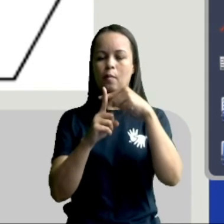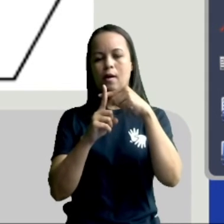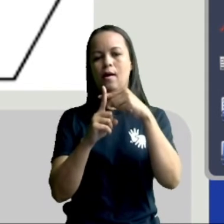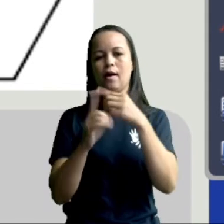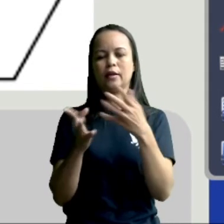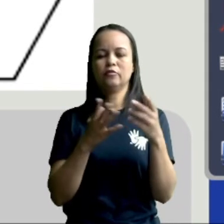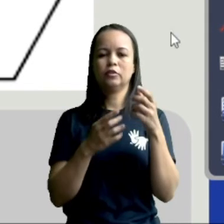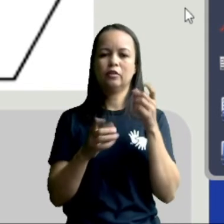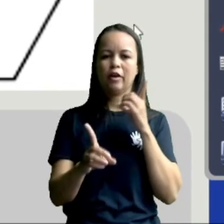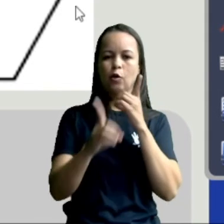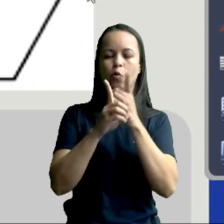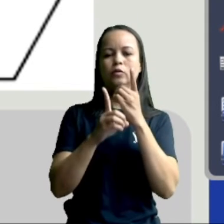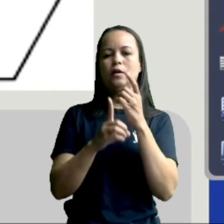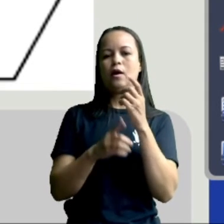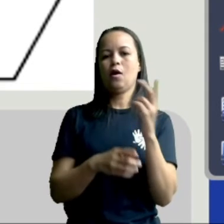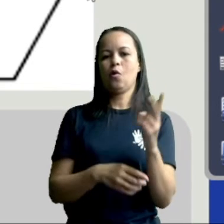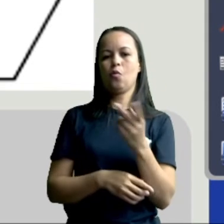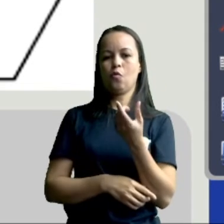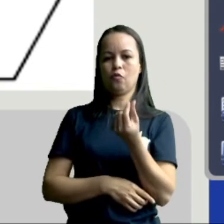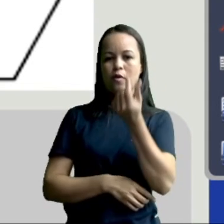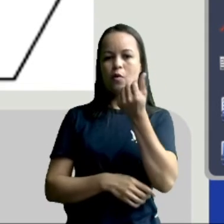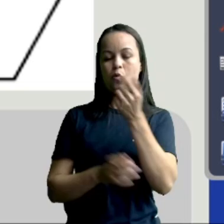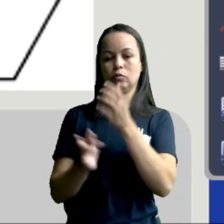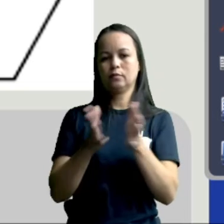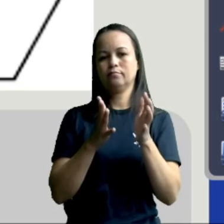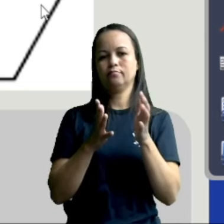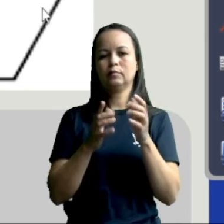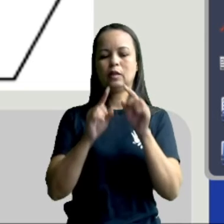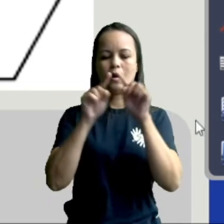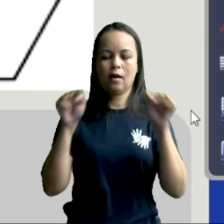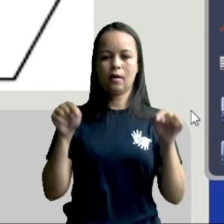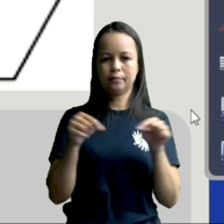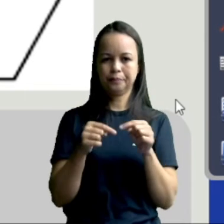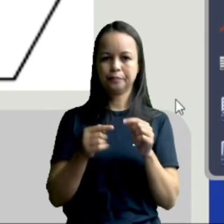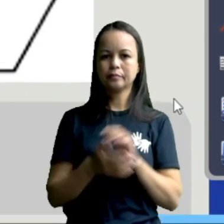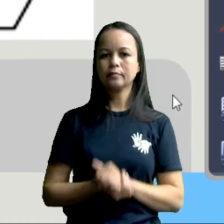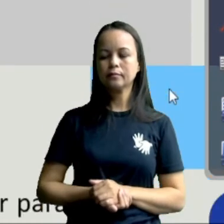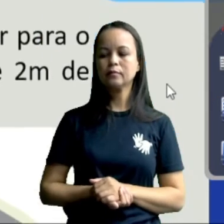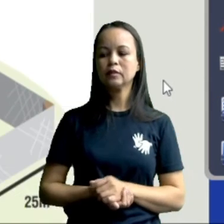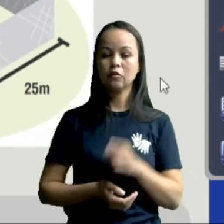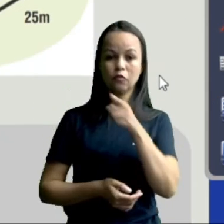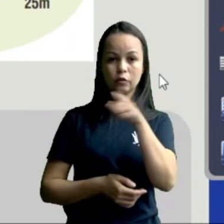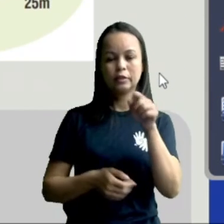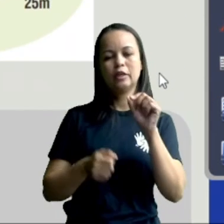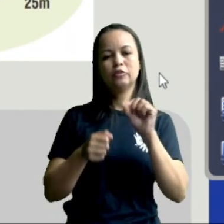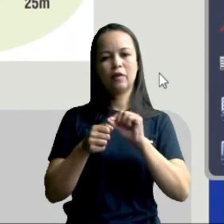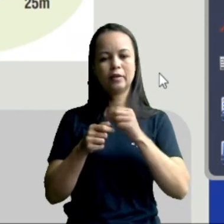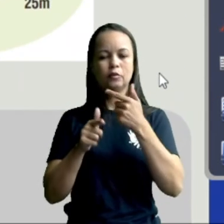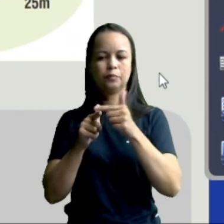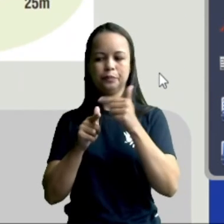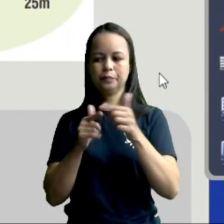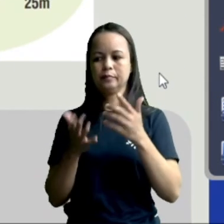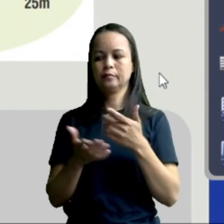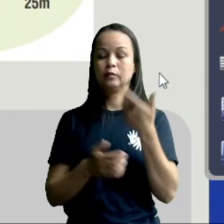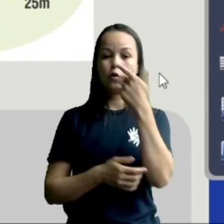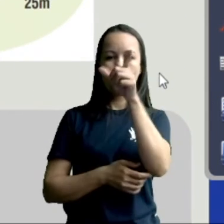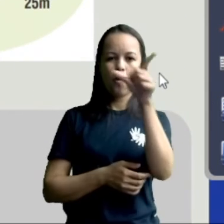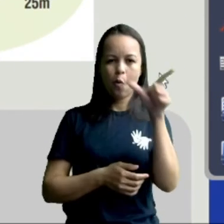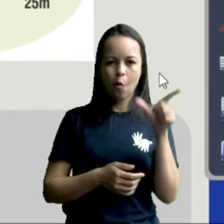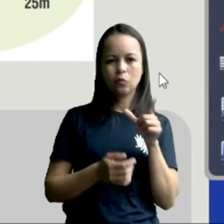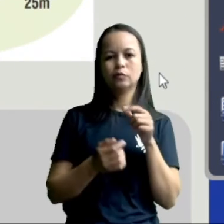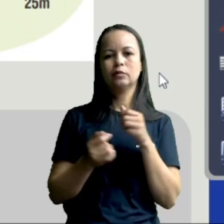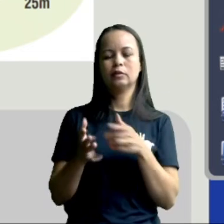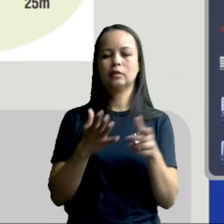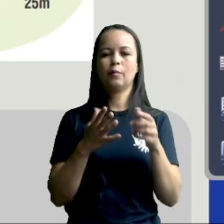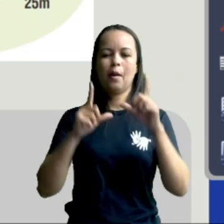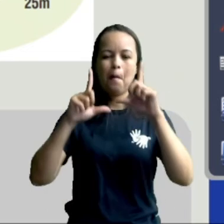da moldura que você vai fazer para cá, tá bom? Então, tenta fazer esse problema. Ó, outras aí